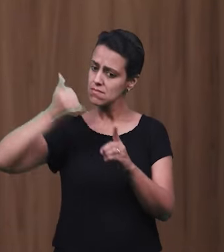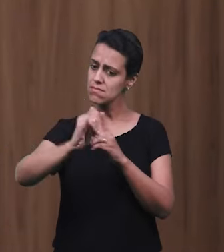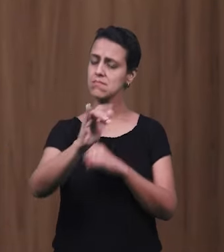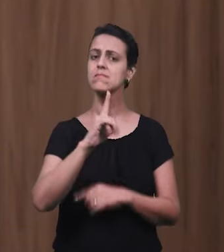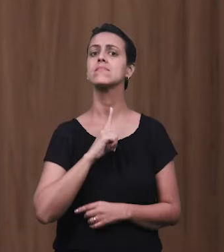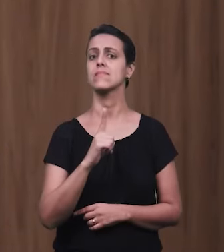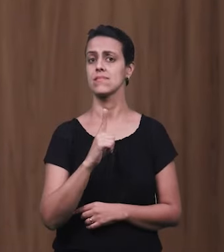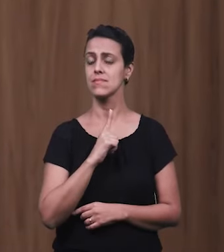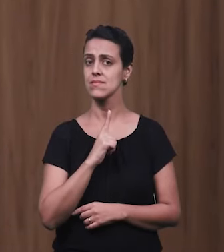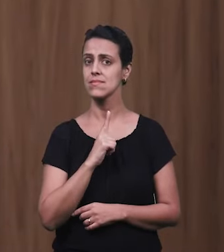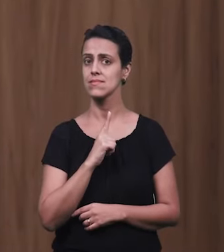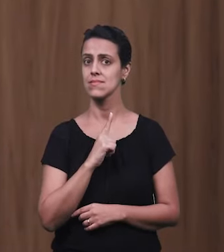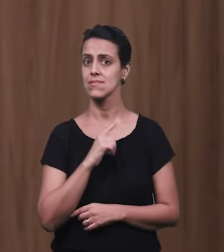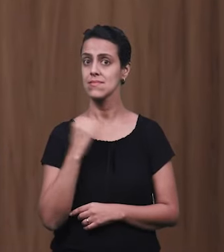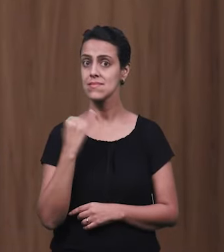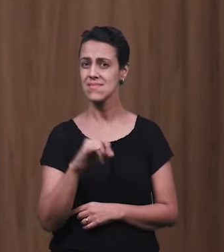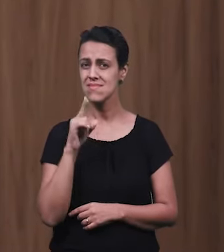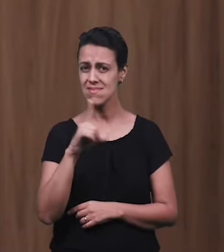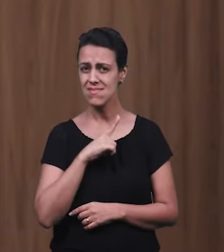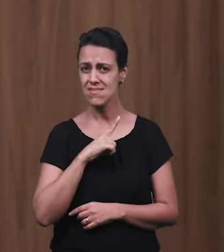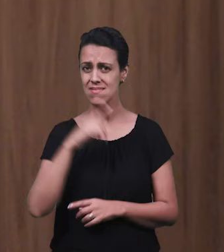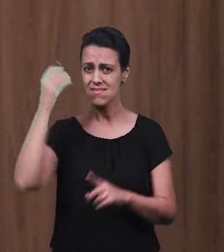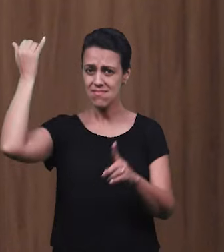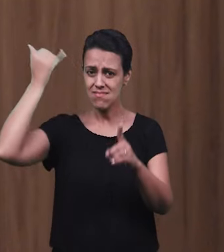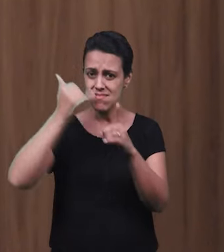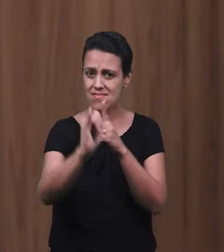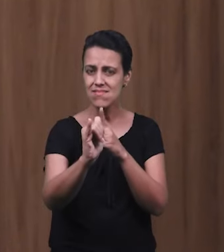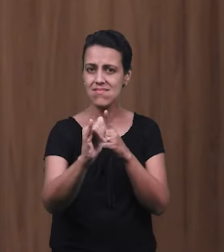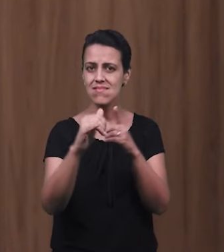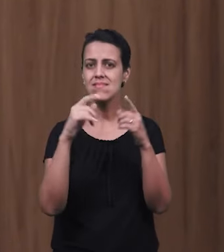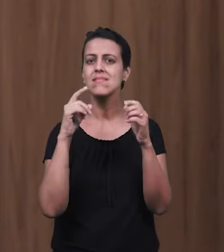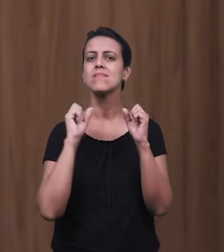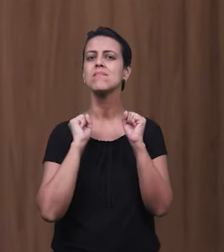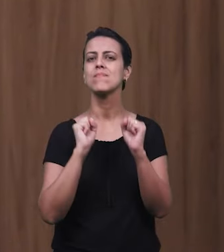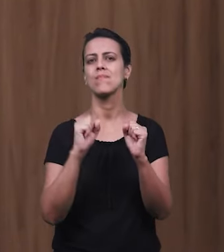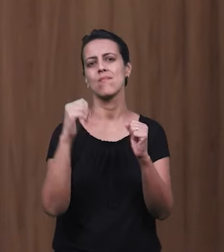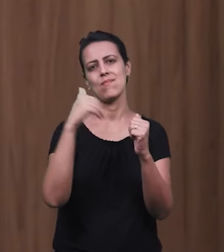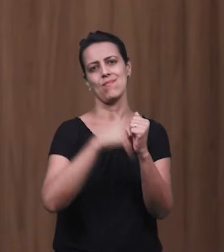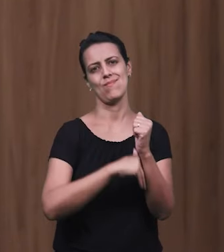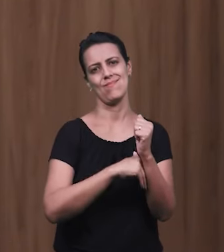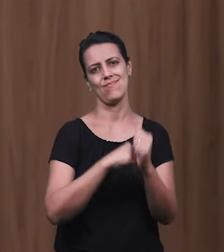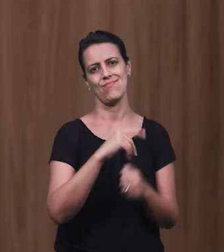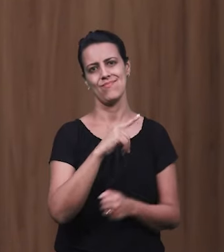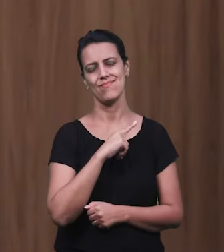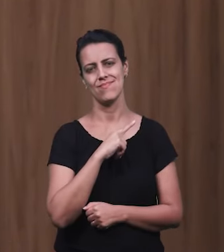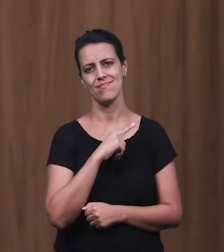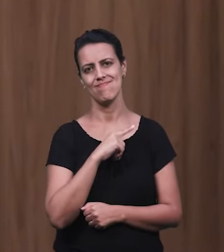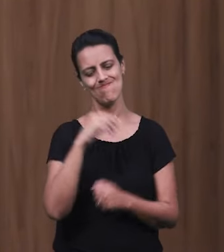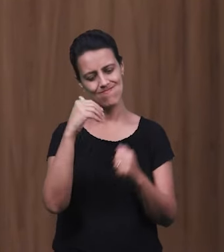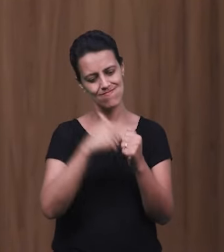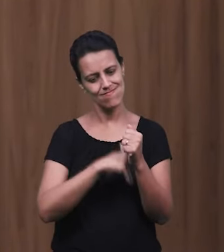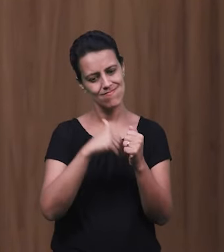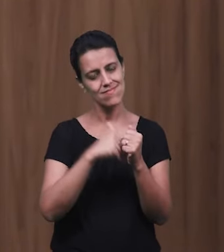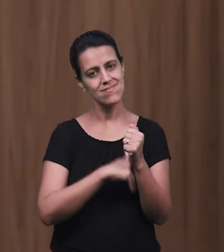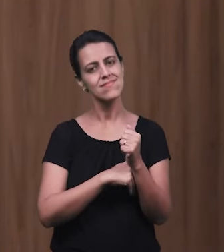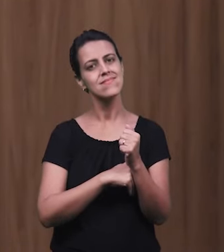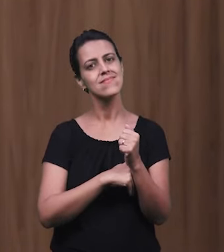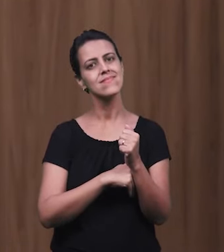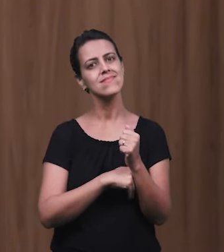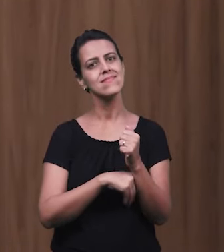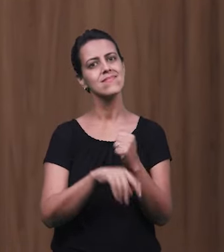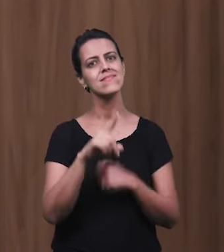só quem tem o Espírito de profecia pode entrar nos mistérios. Então, os mistérios que